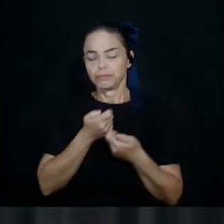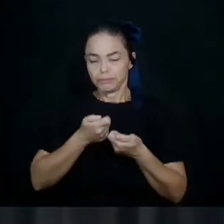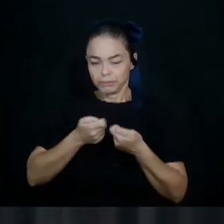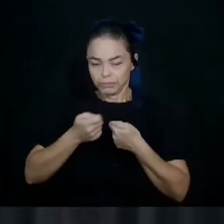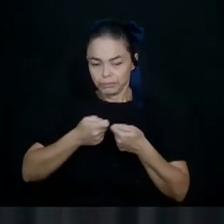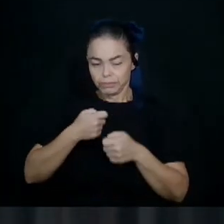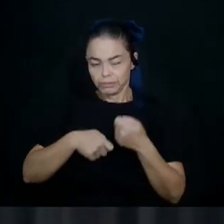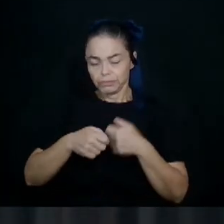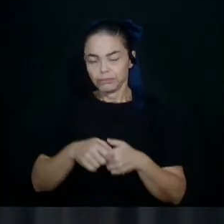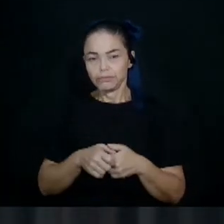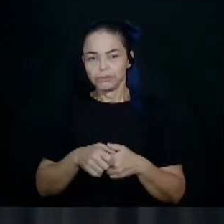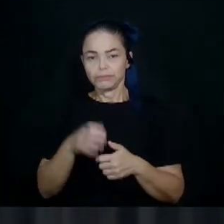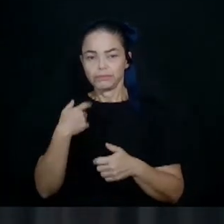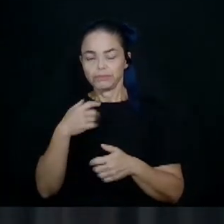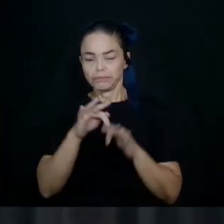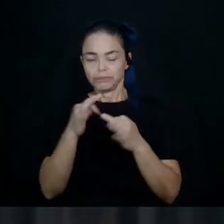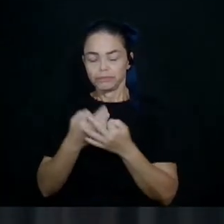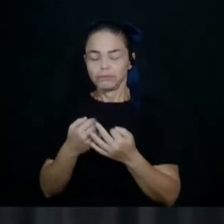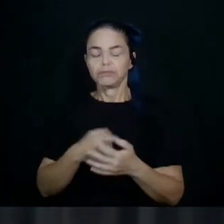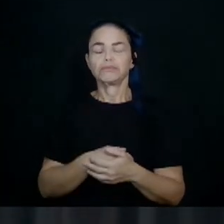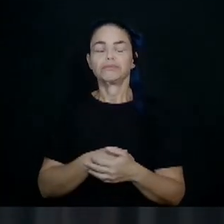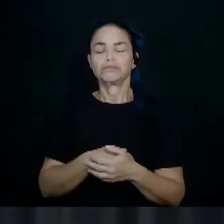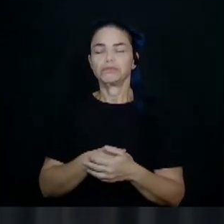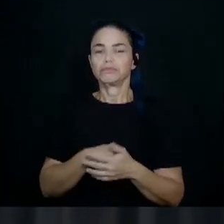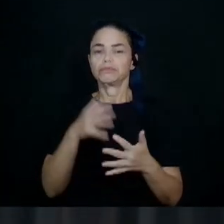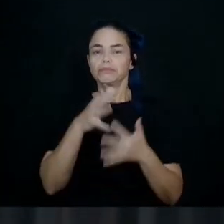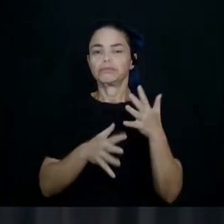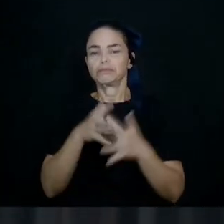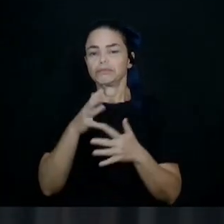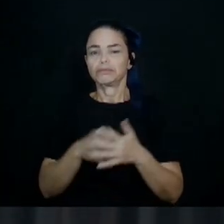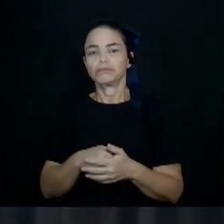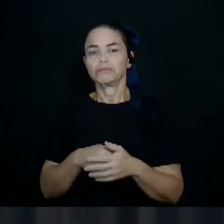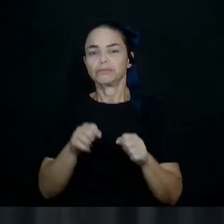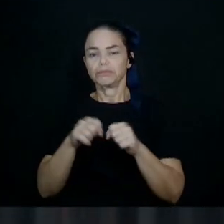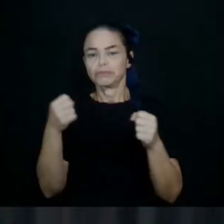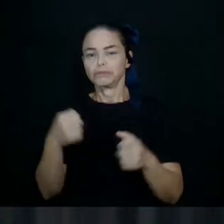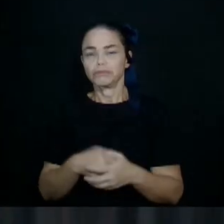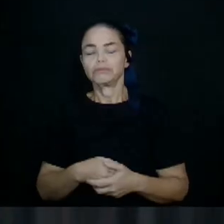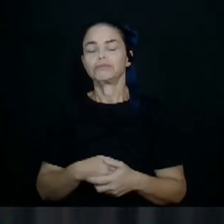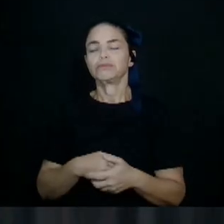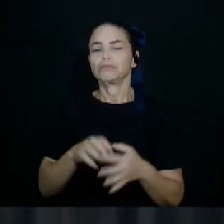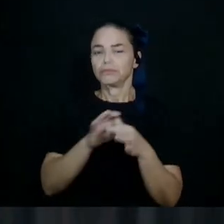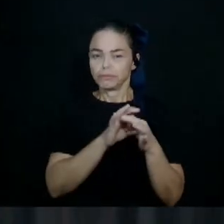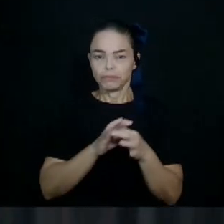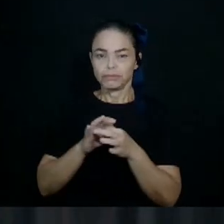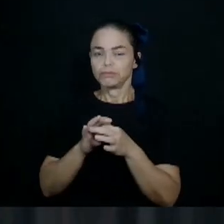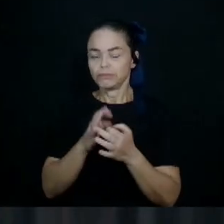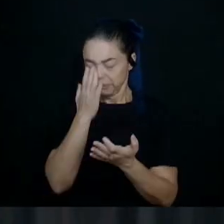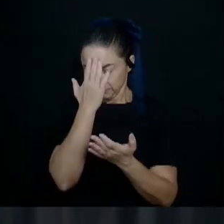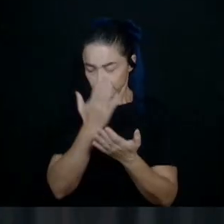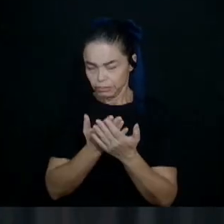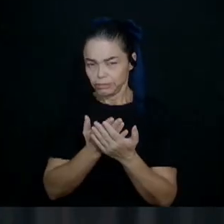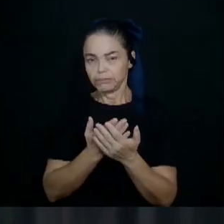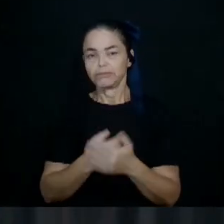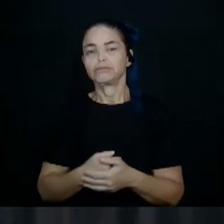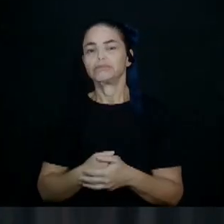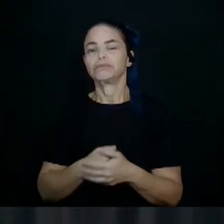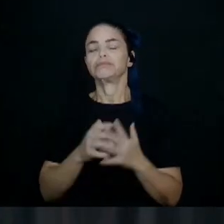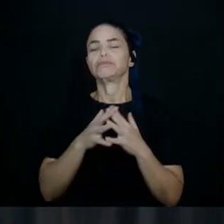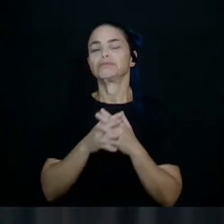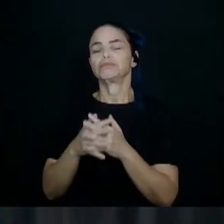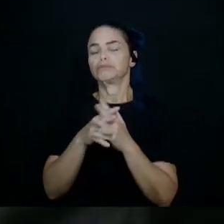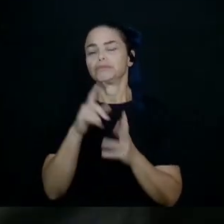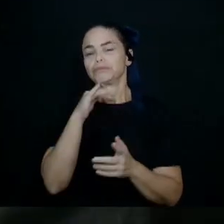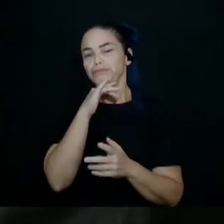né? Se a família, se o familiar interfere, acaba quebrando ali o vínculo de confiança. E isso é muito prejudicial.